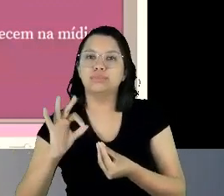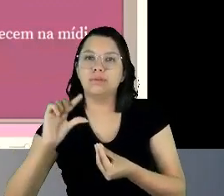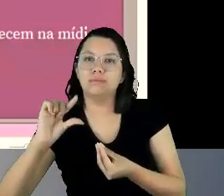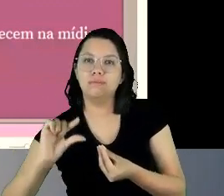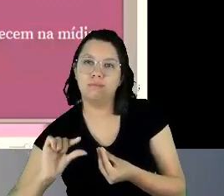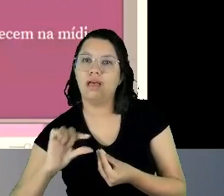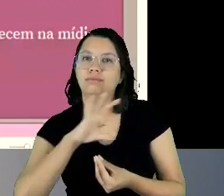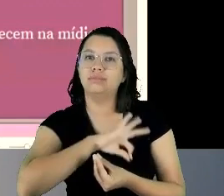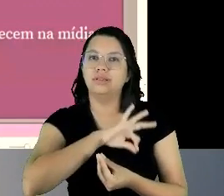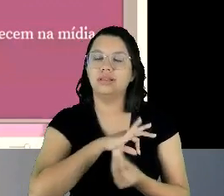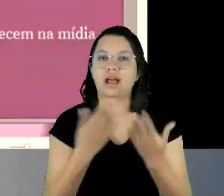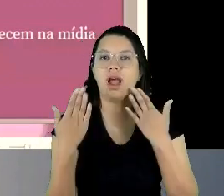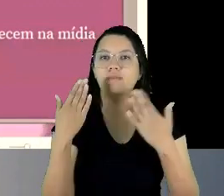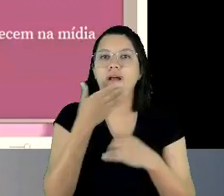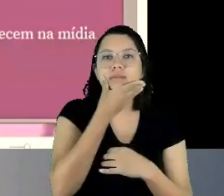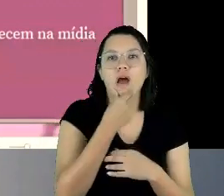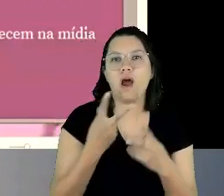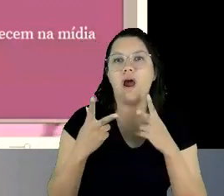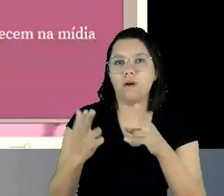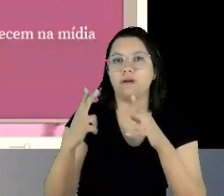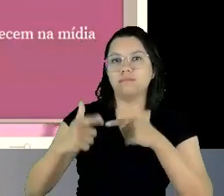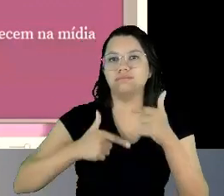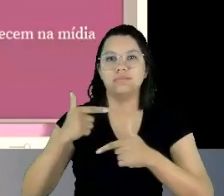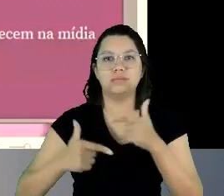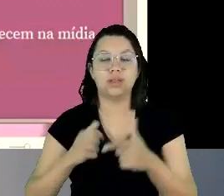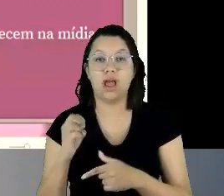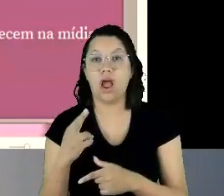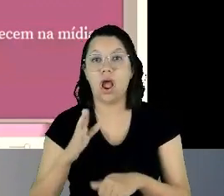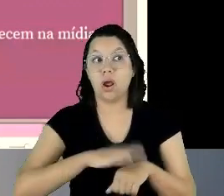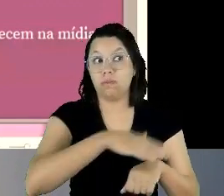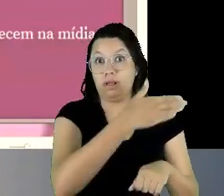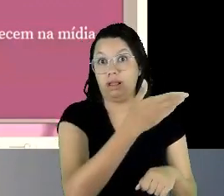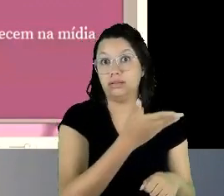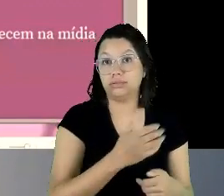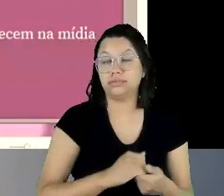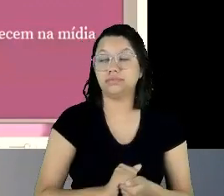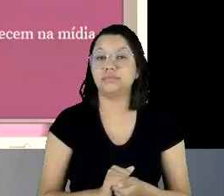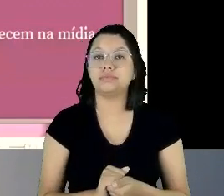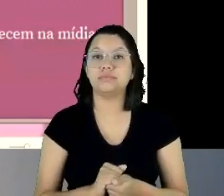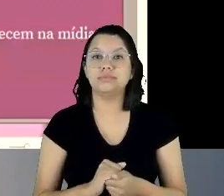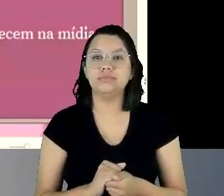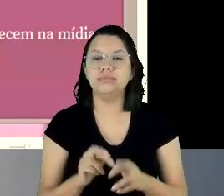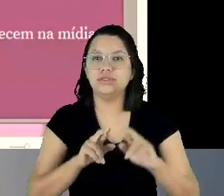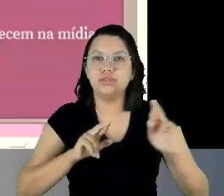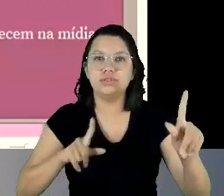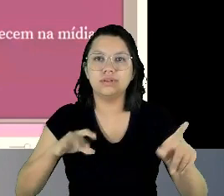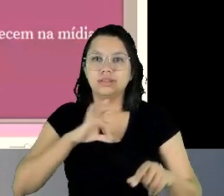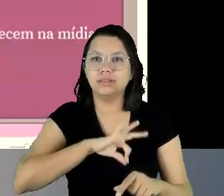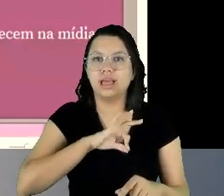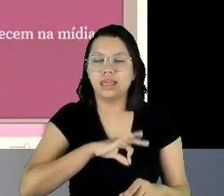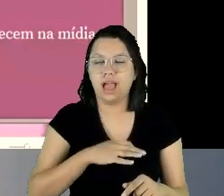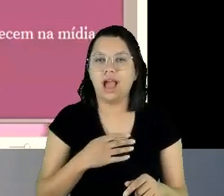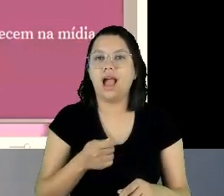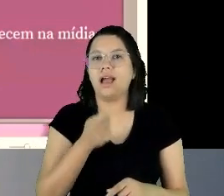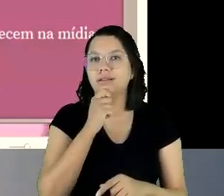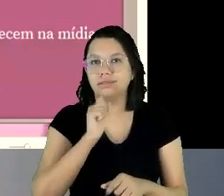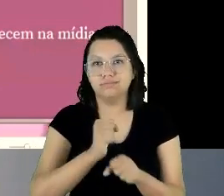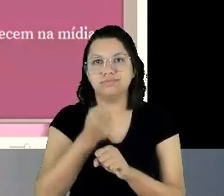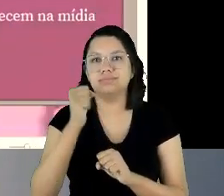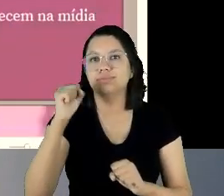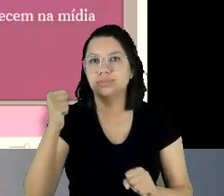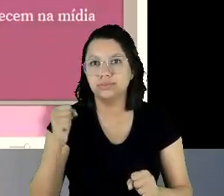30% menos do que os homens nos mesmos cargos, se não mais, a diferença salarial entre mulheres ainda é